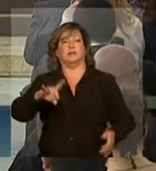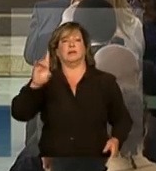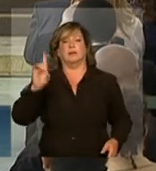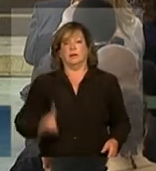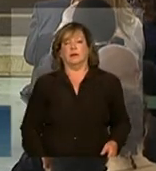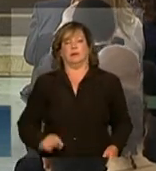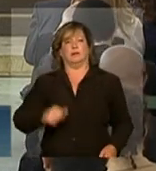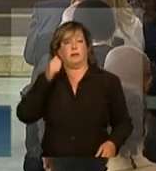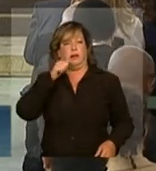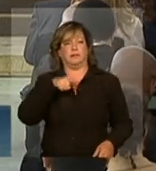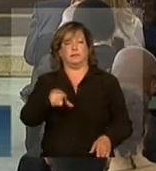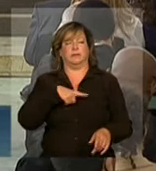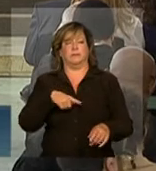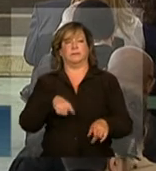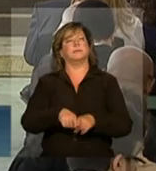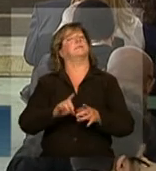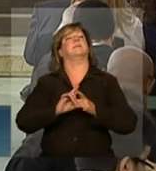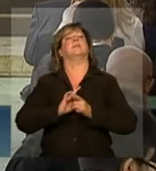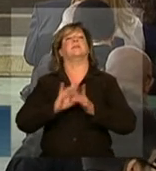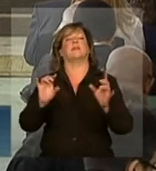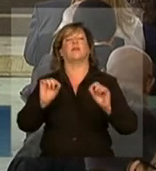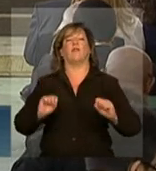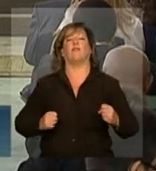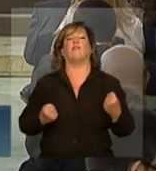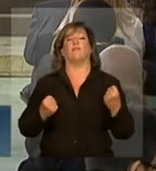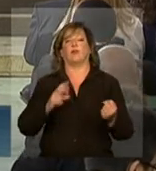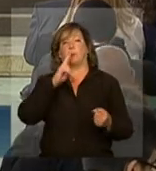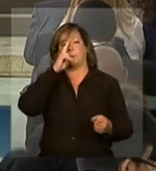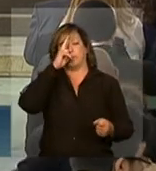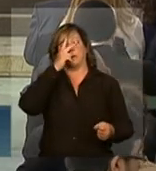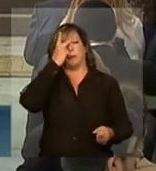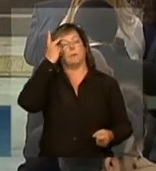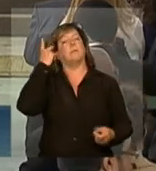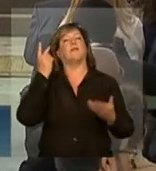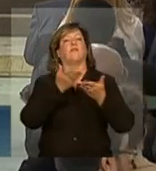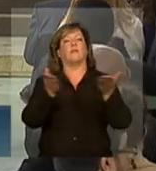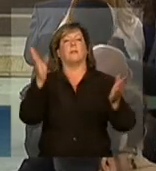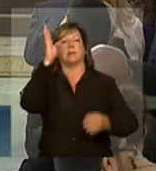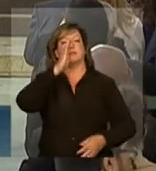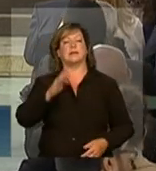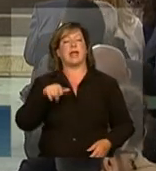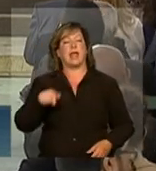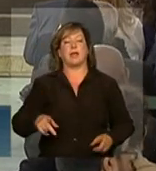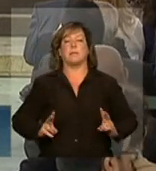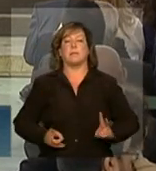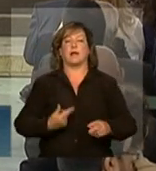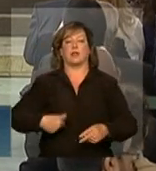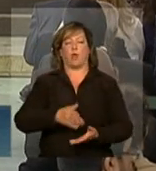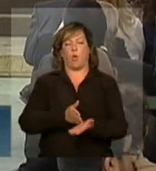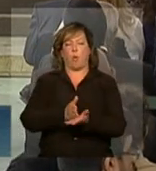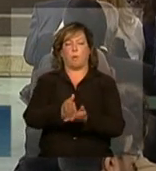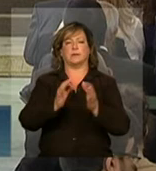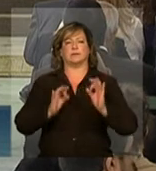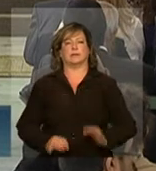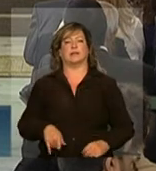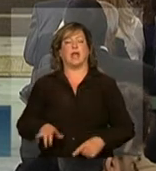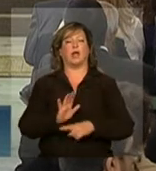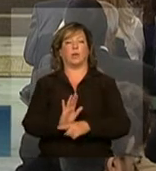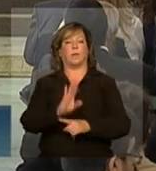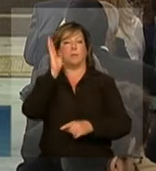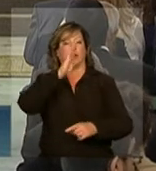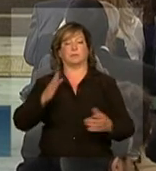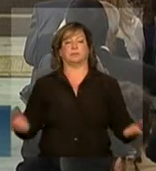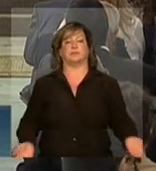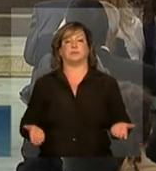Senhora Presidenta, libertamos a força imensa do povo brasileiro. É ela que nos manterá no rumo certo. Ela erguerá o Brasil